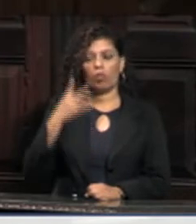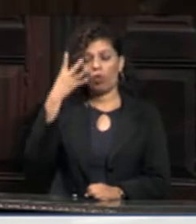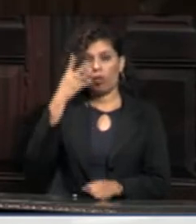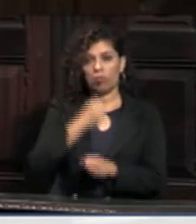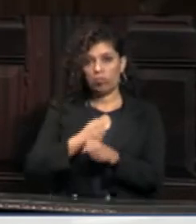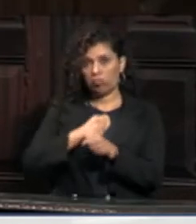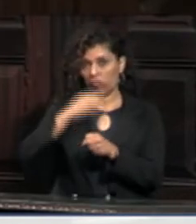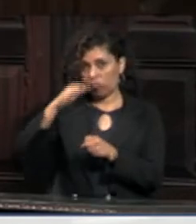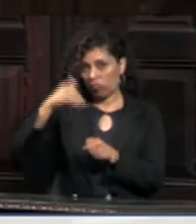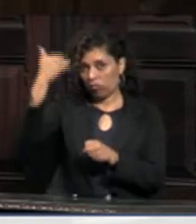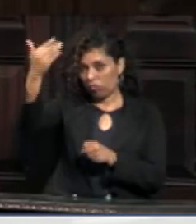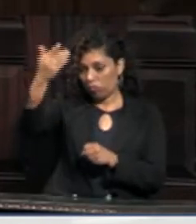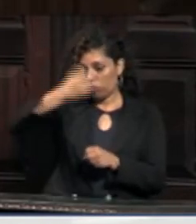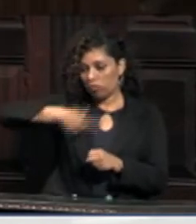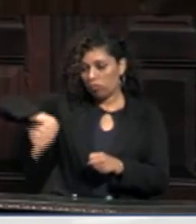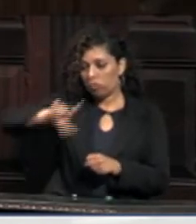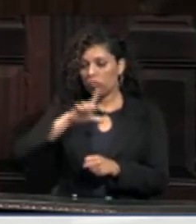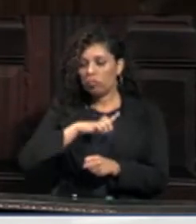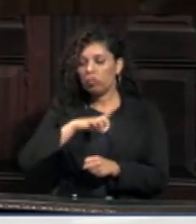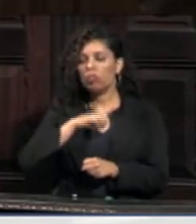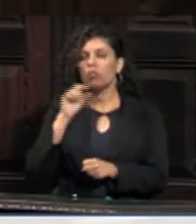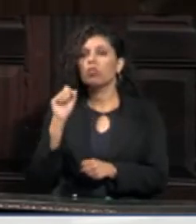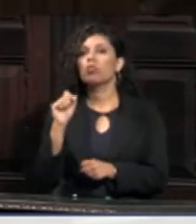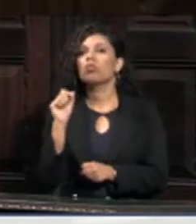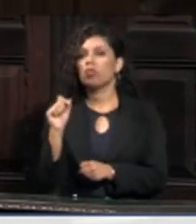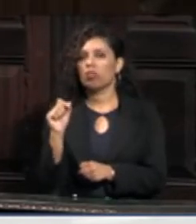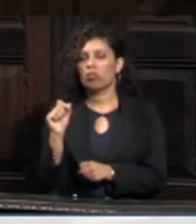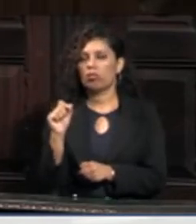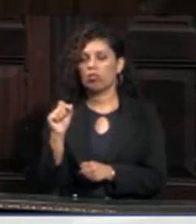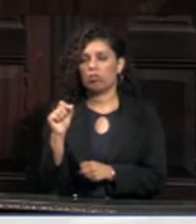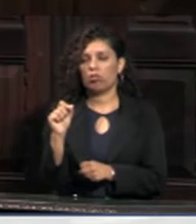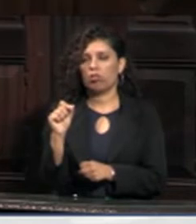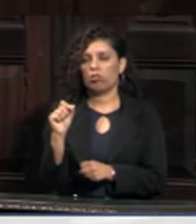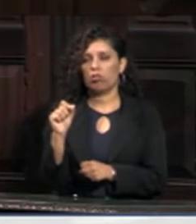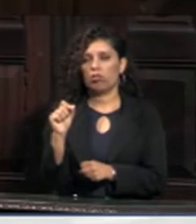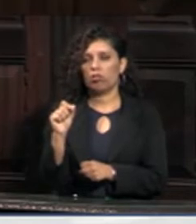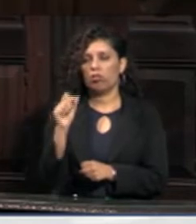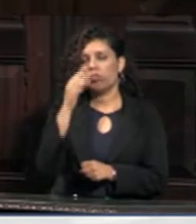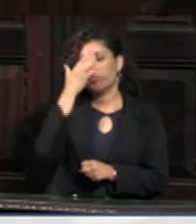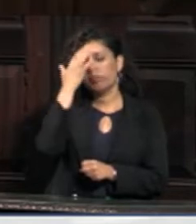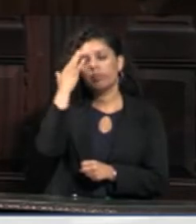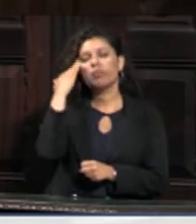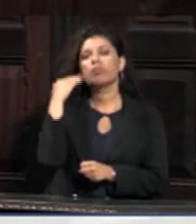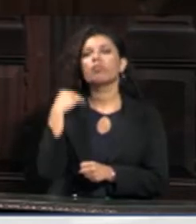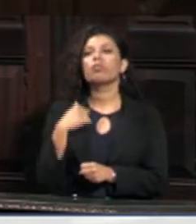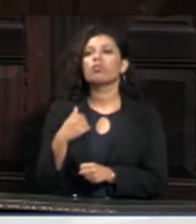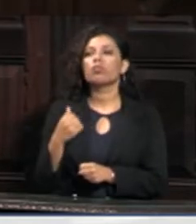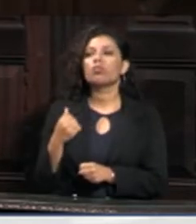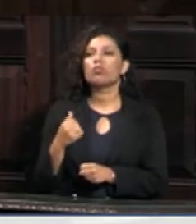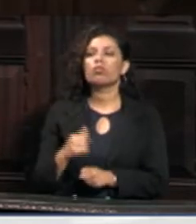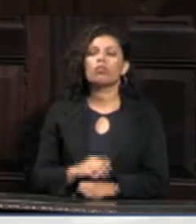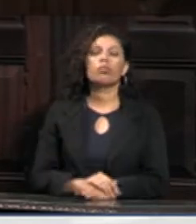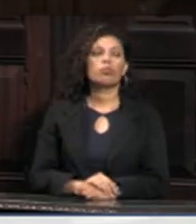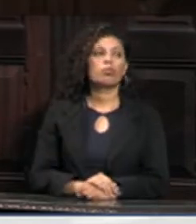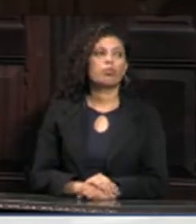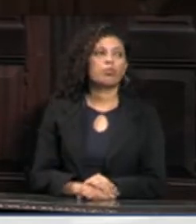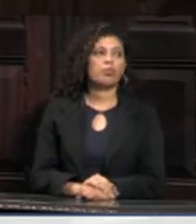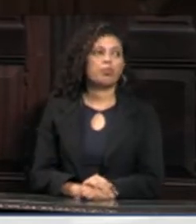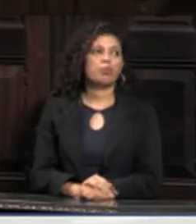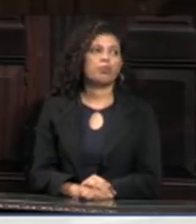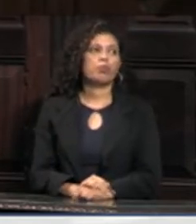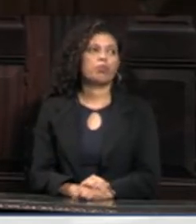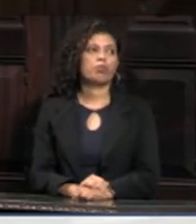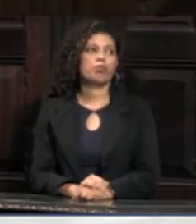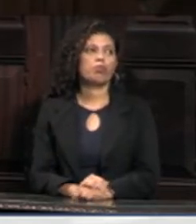anos, isto é, na trajetória dos nossos novos mandatos,